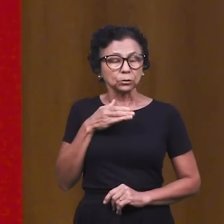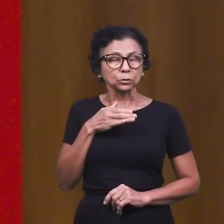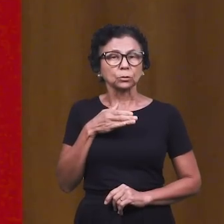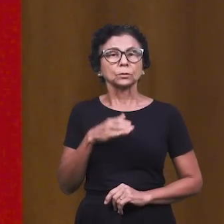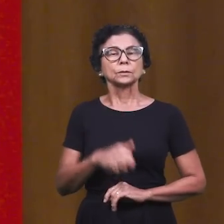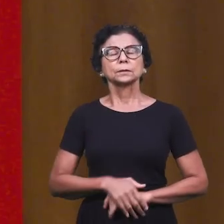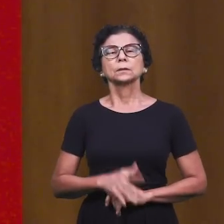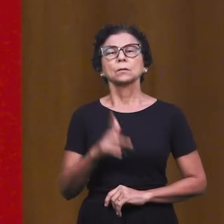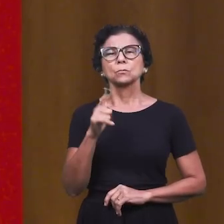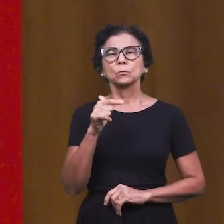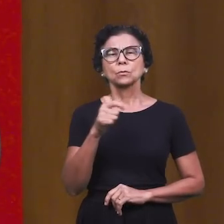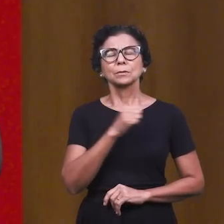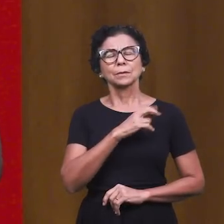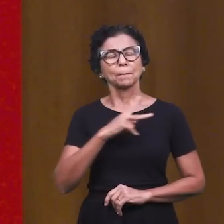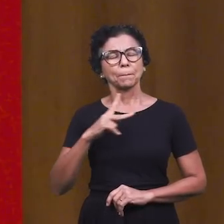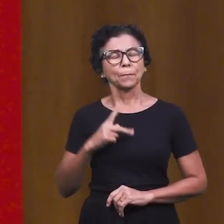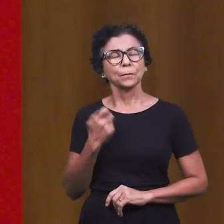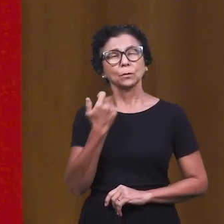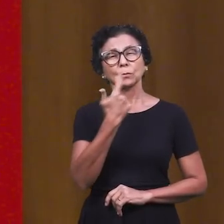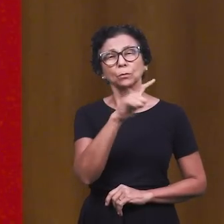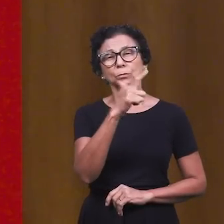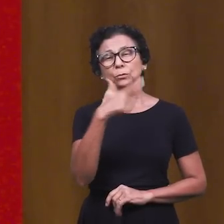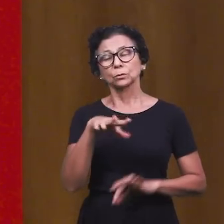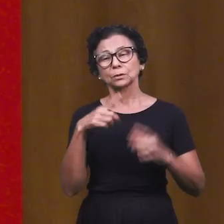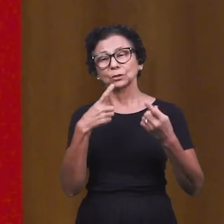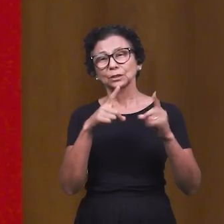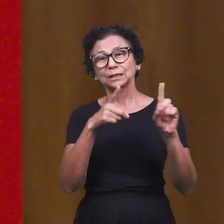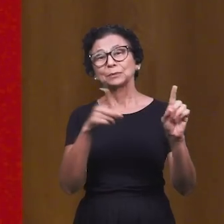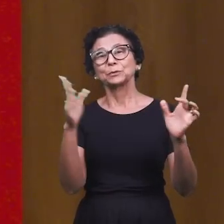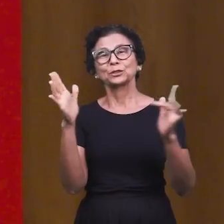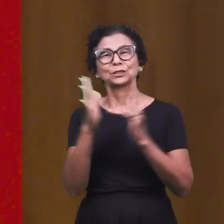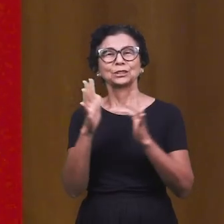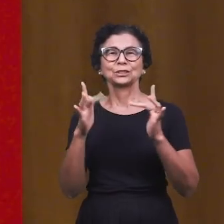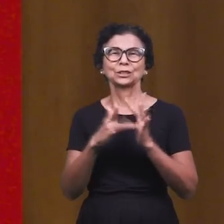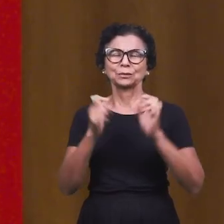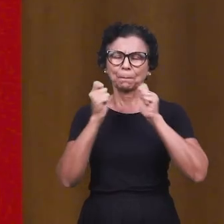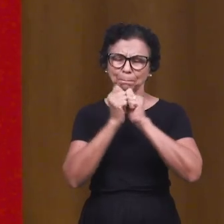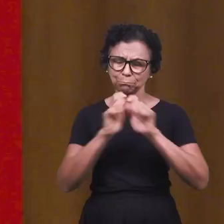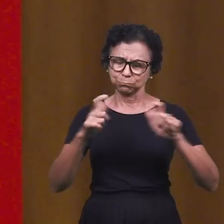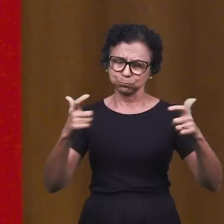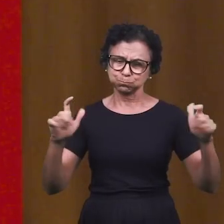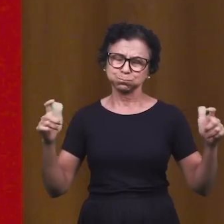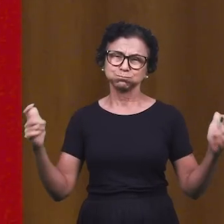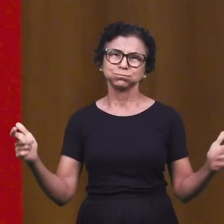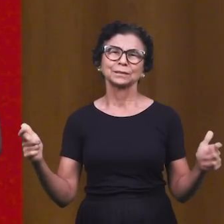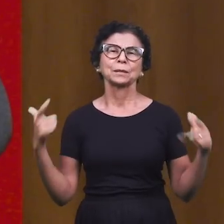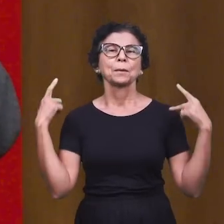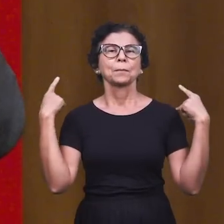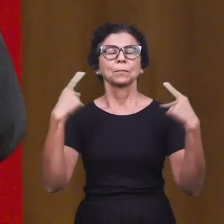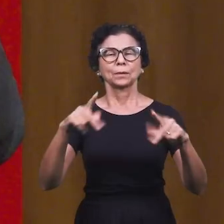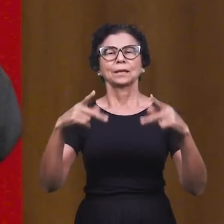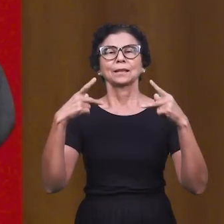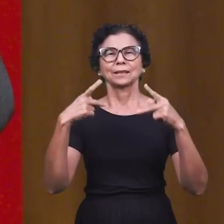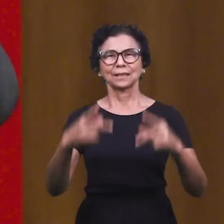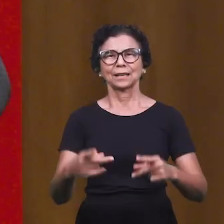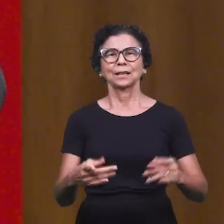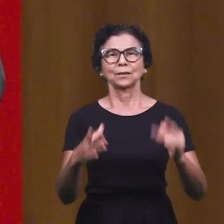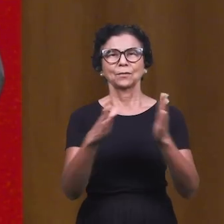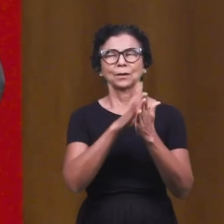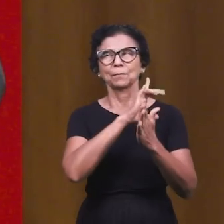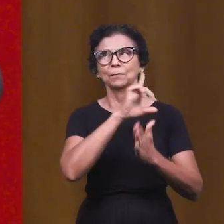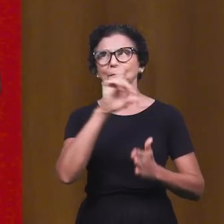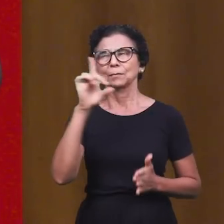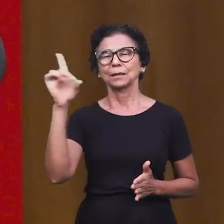apóstolos e diversos outros discípulos do Senhor. Um grande número de discípulos do Senhor pregaram a